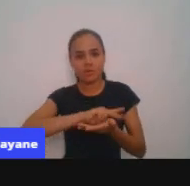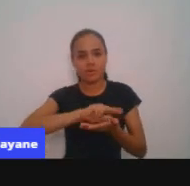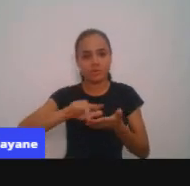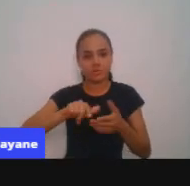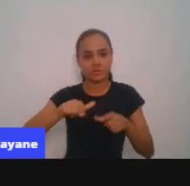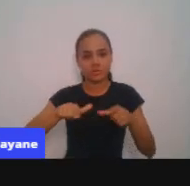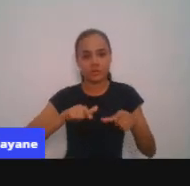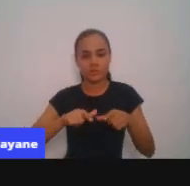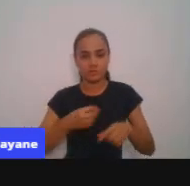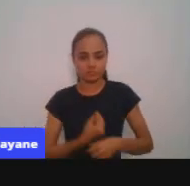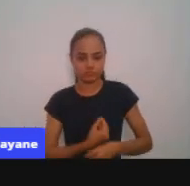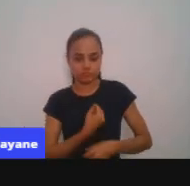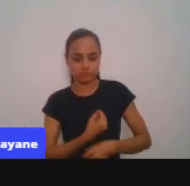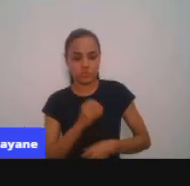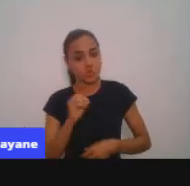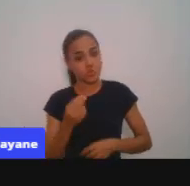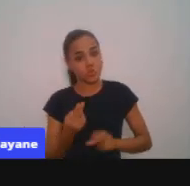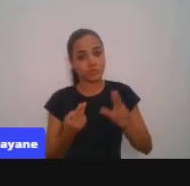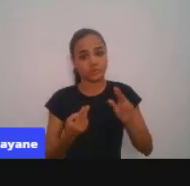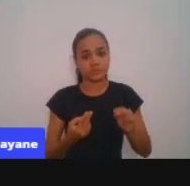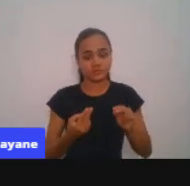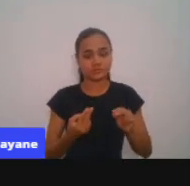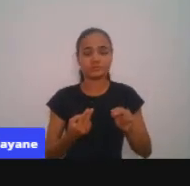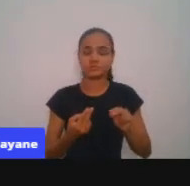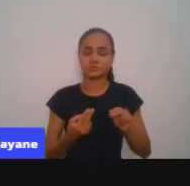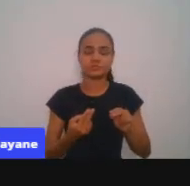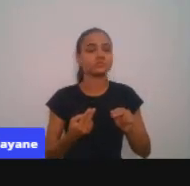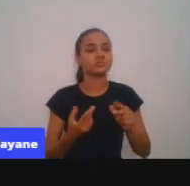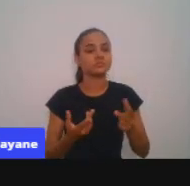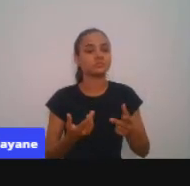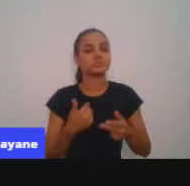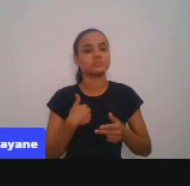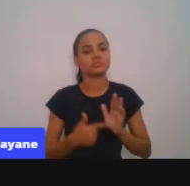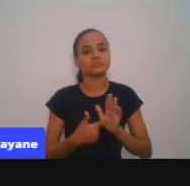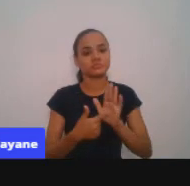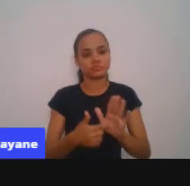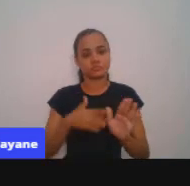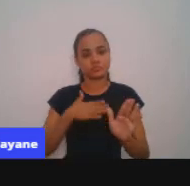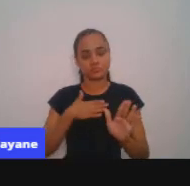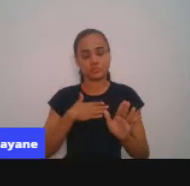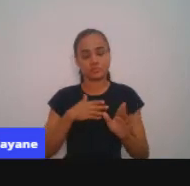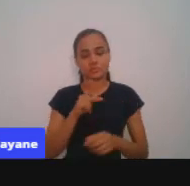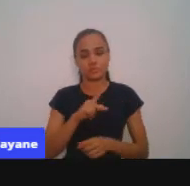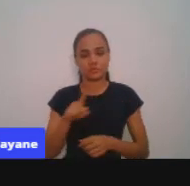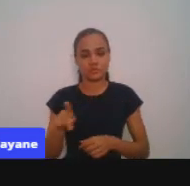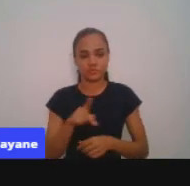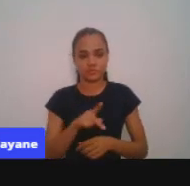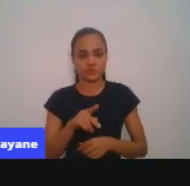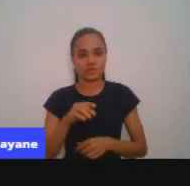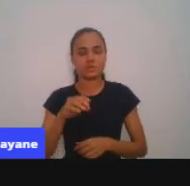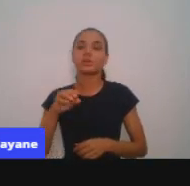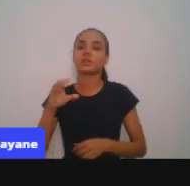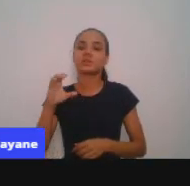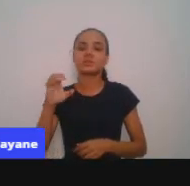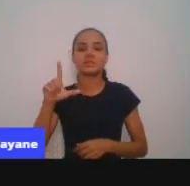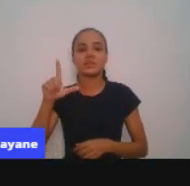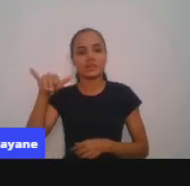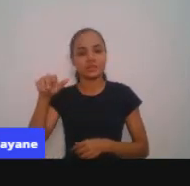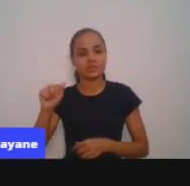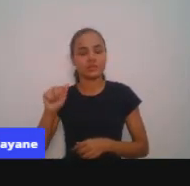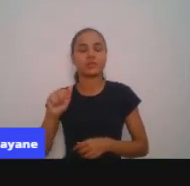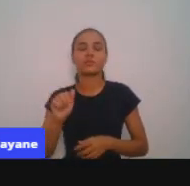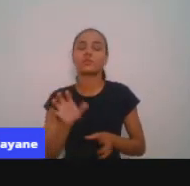será apresentada por mim e pela professora Urcelene Pessoa, que compõe a equipe da Gerência de Educação Infantil e também a